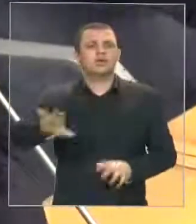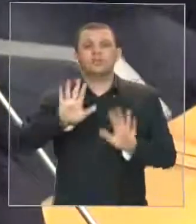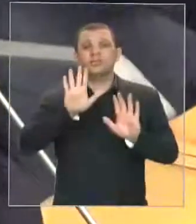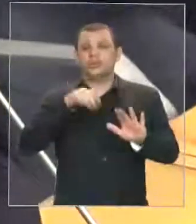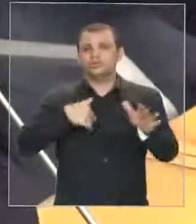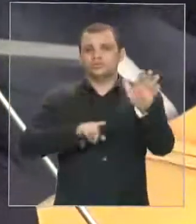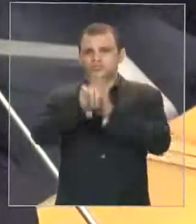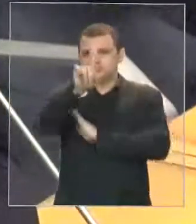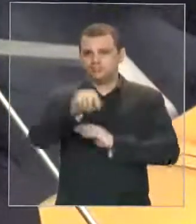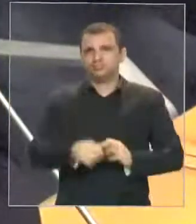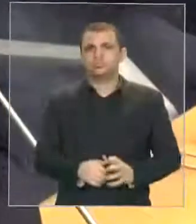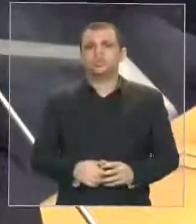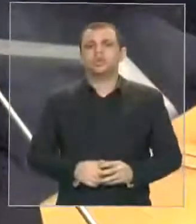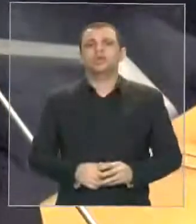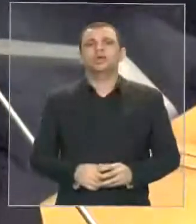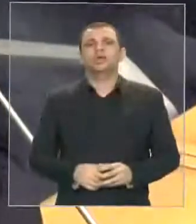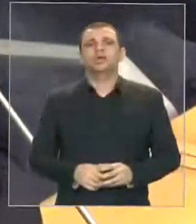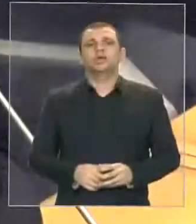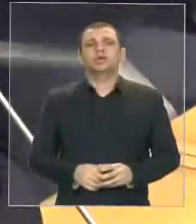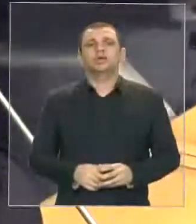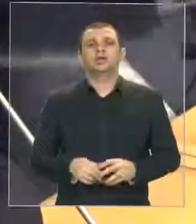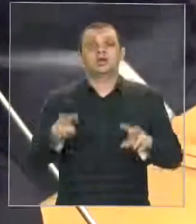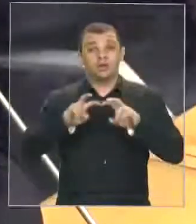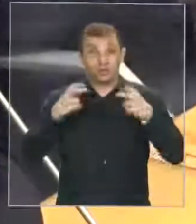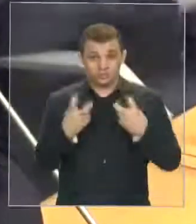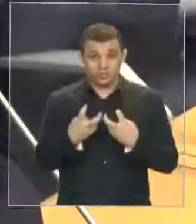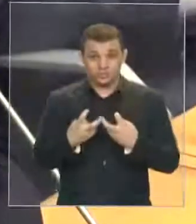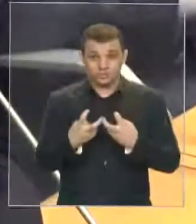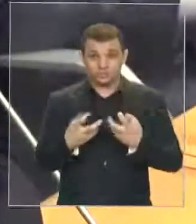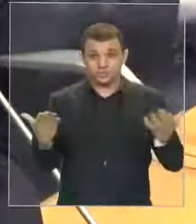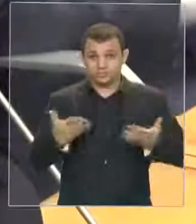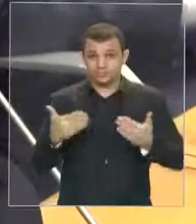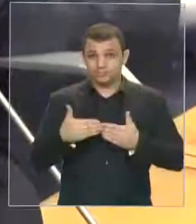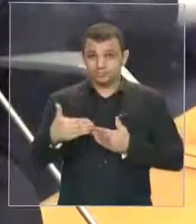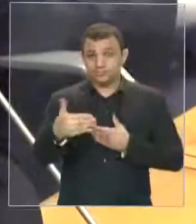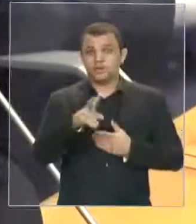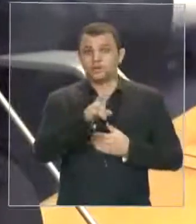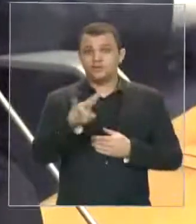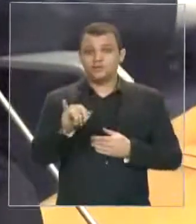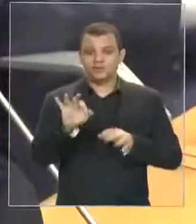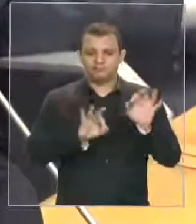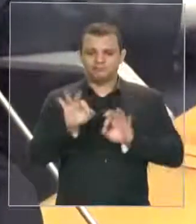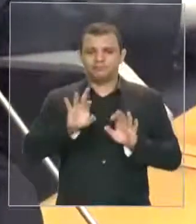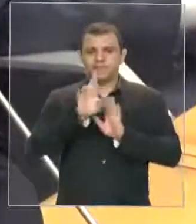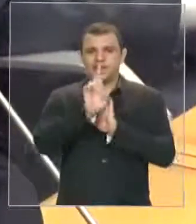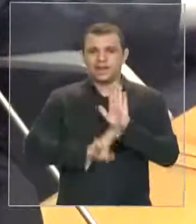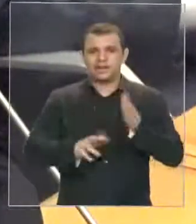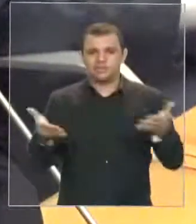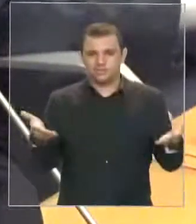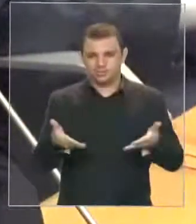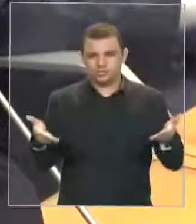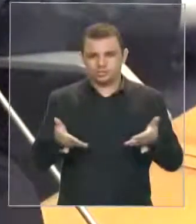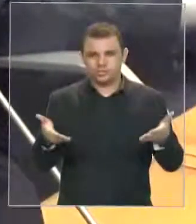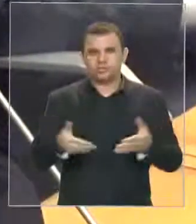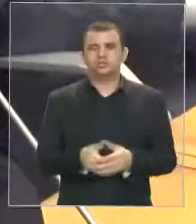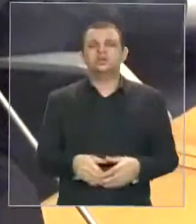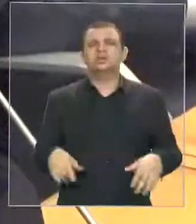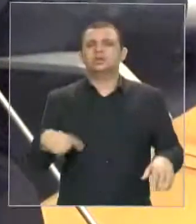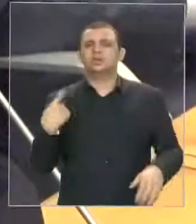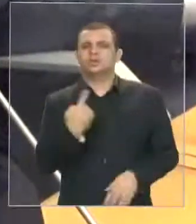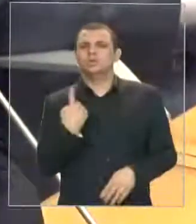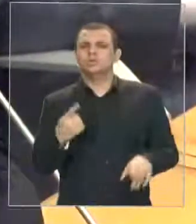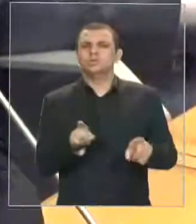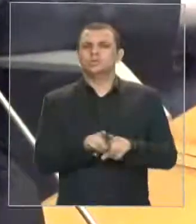pergunta. A nossa comissão, daqui para frente, além de elaborar esse relatório de hoje, nós